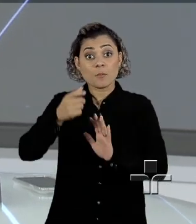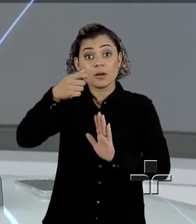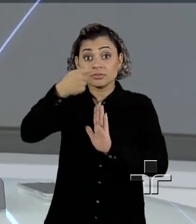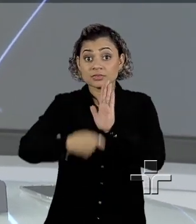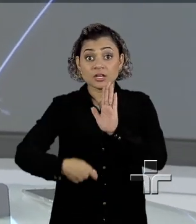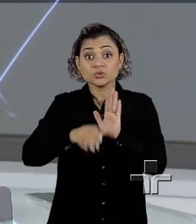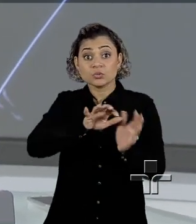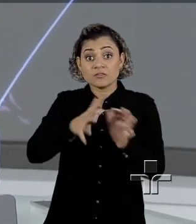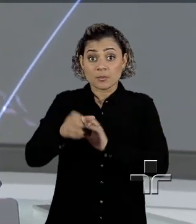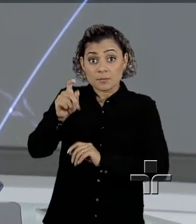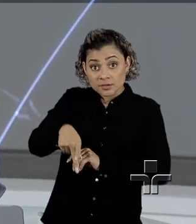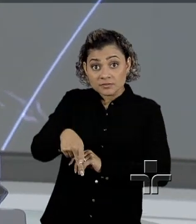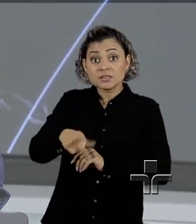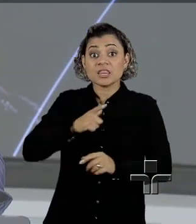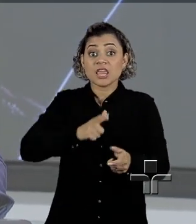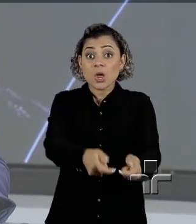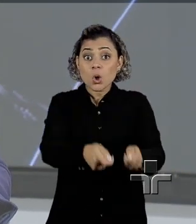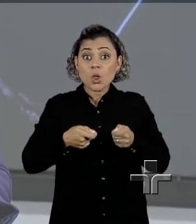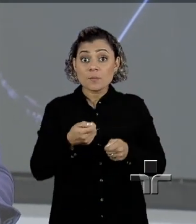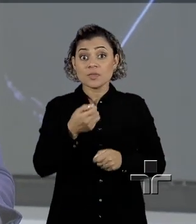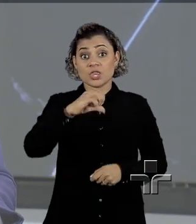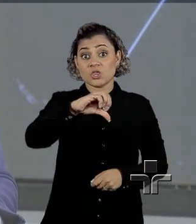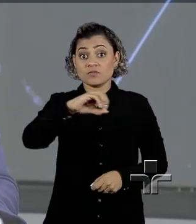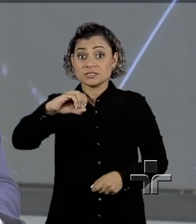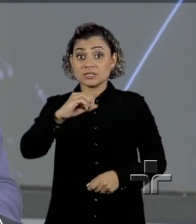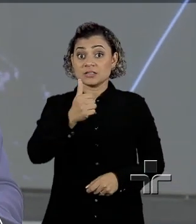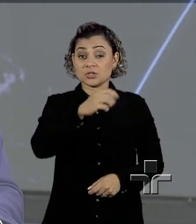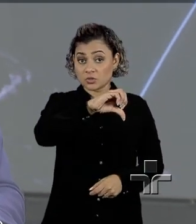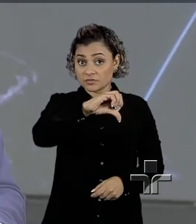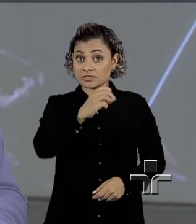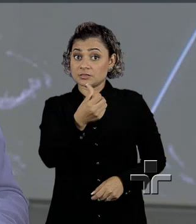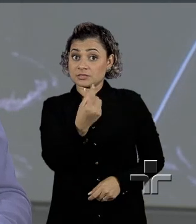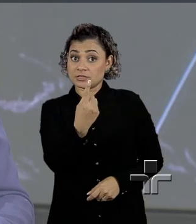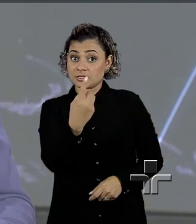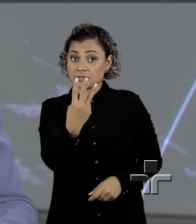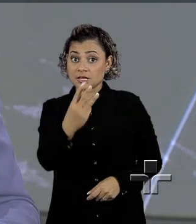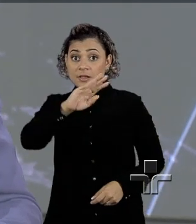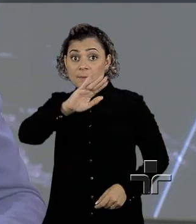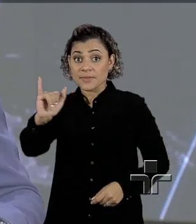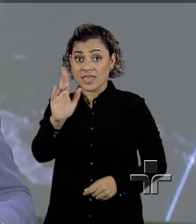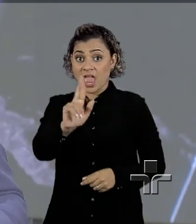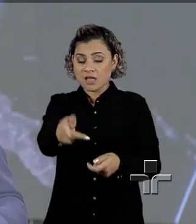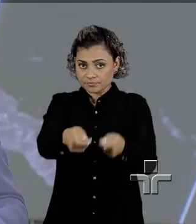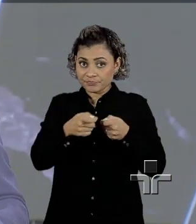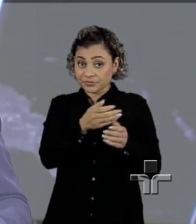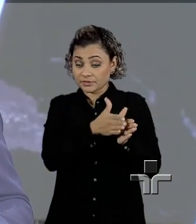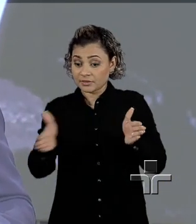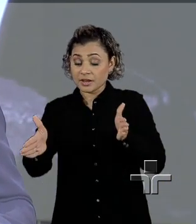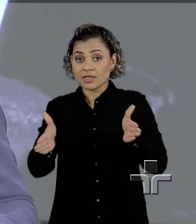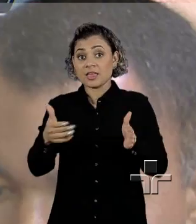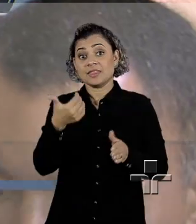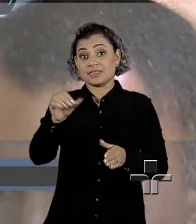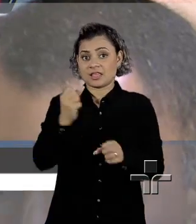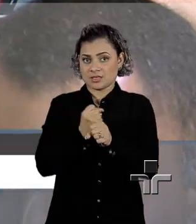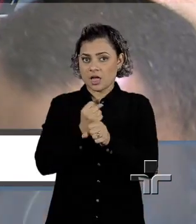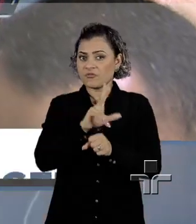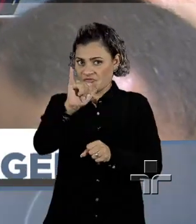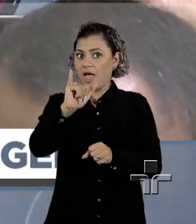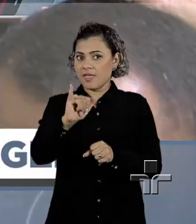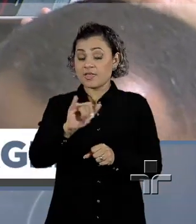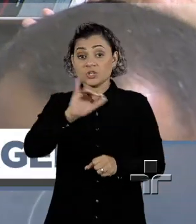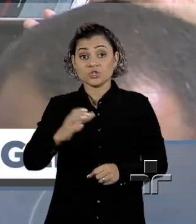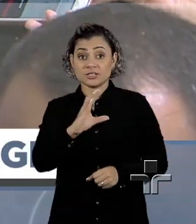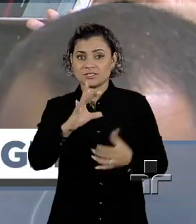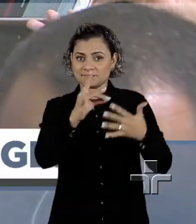e prevê economia de 913 bilhões de reais em 10 anos. E o Jornal da Cultura tem muito mais.